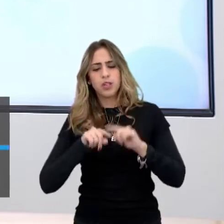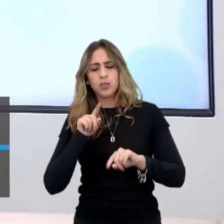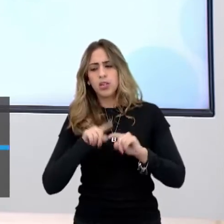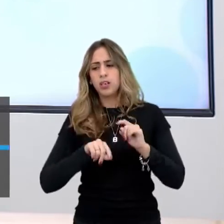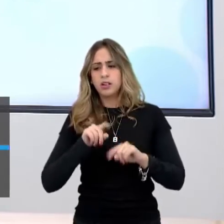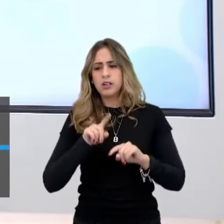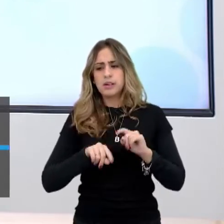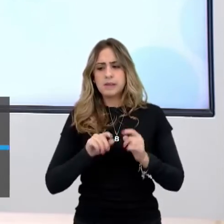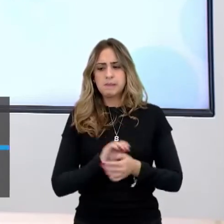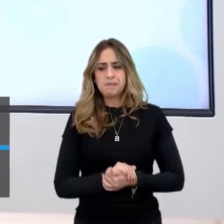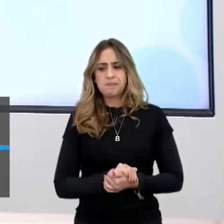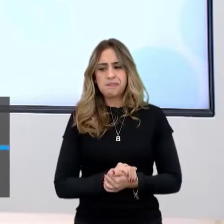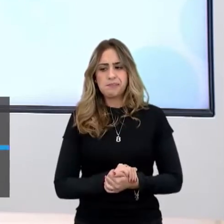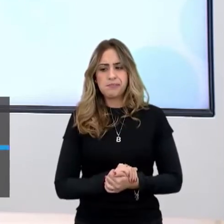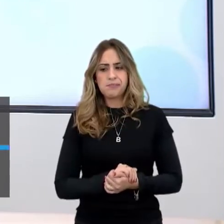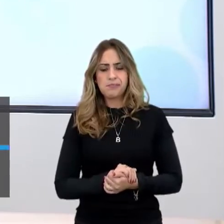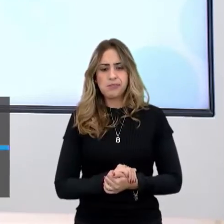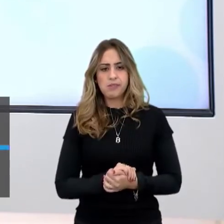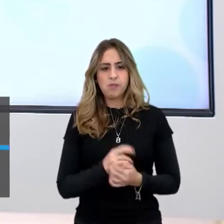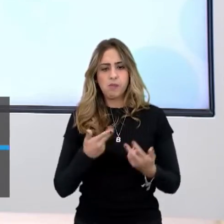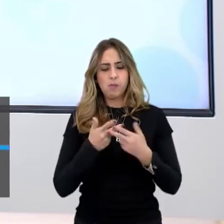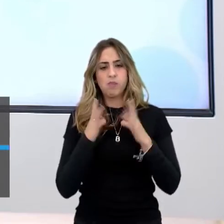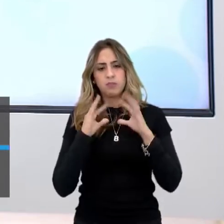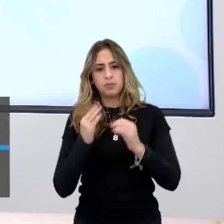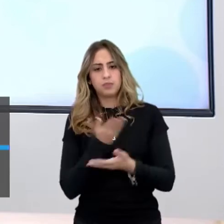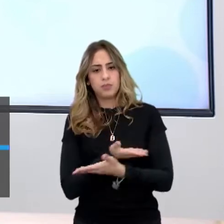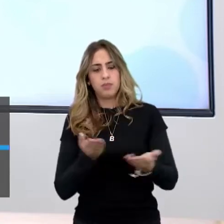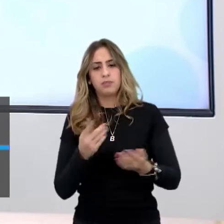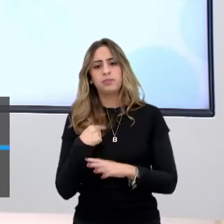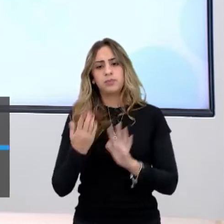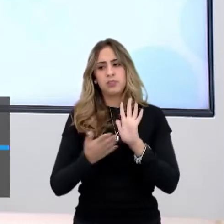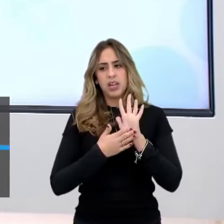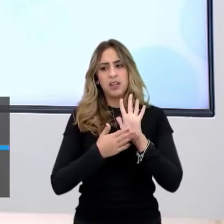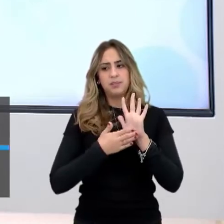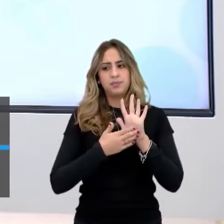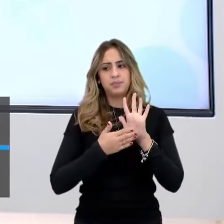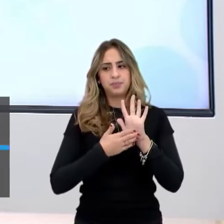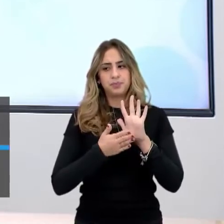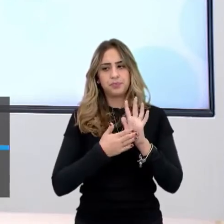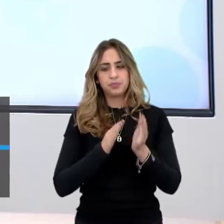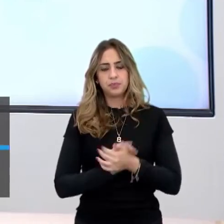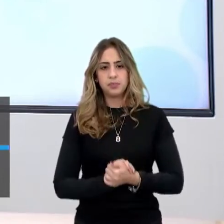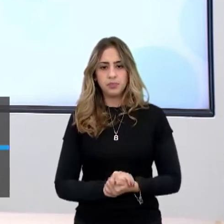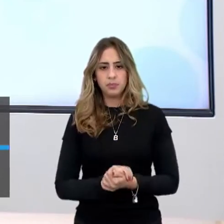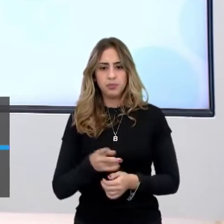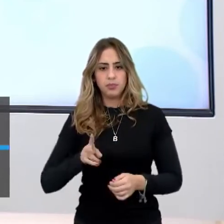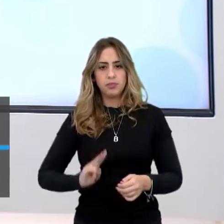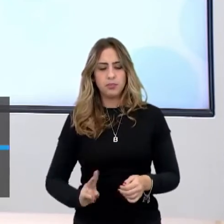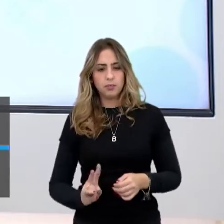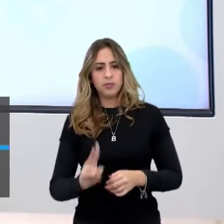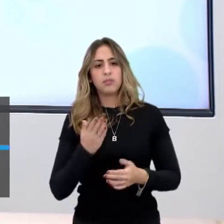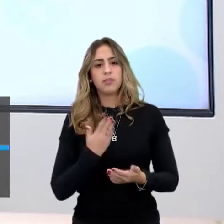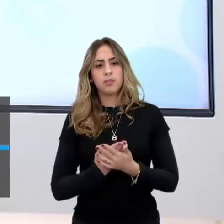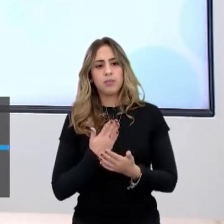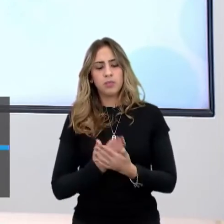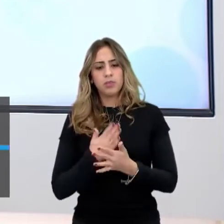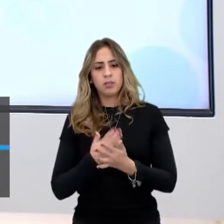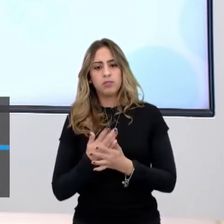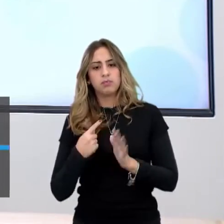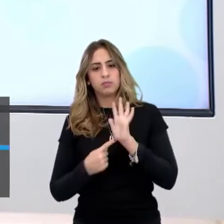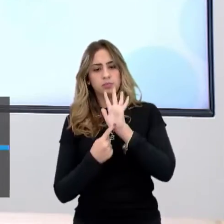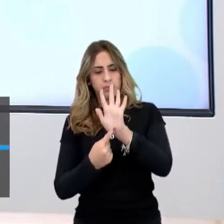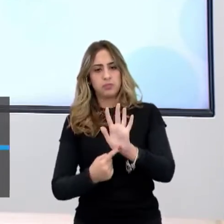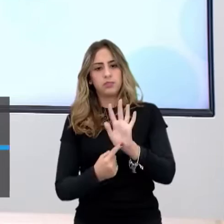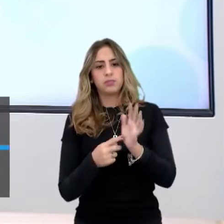gente oferece a todos vocês. A proposta da aula de hoje é ainda dar continuidade àquela aula anterior, né, que a gente falou